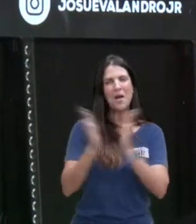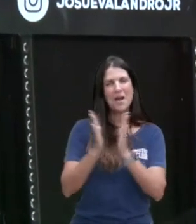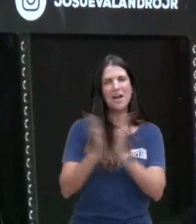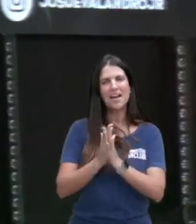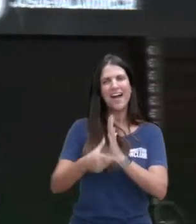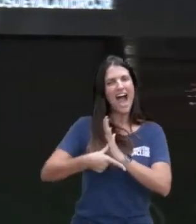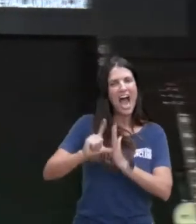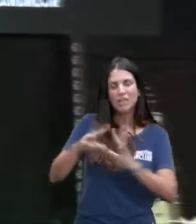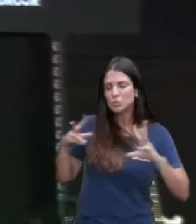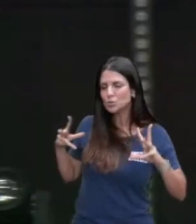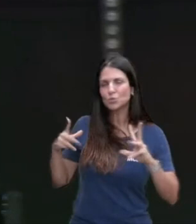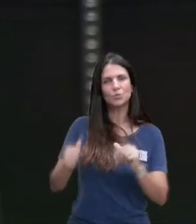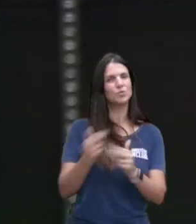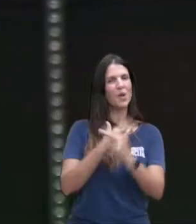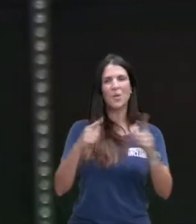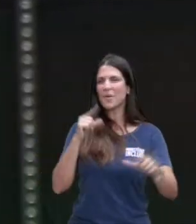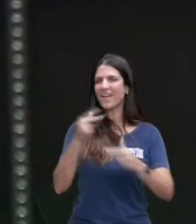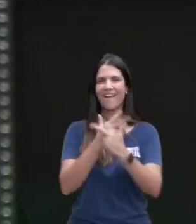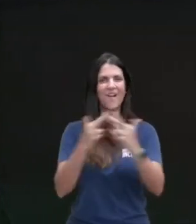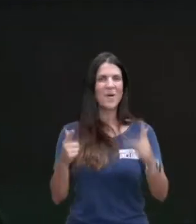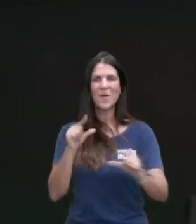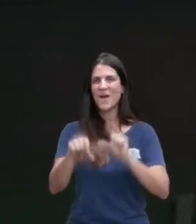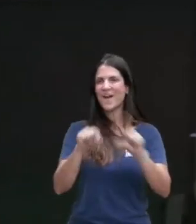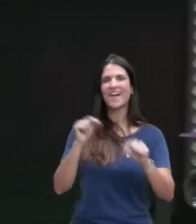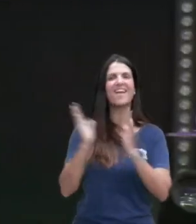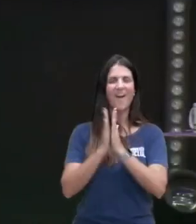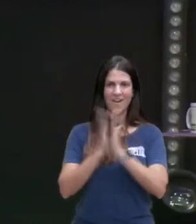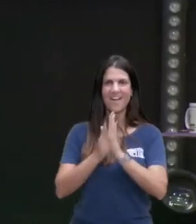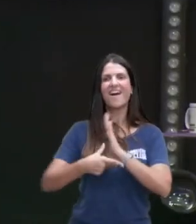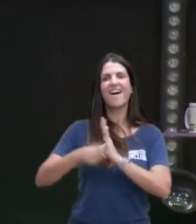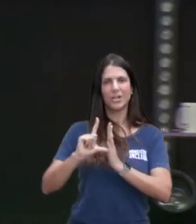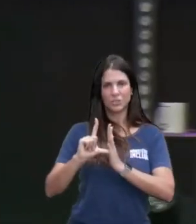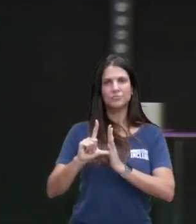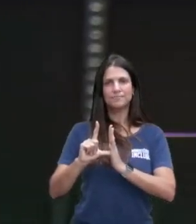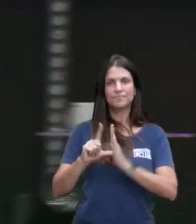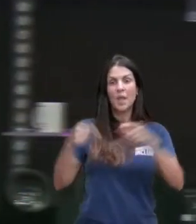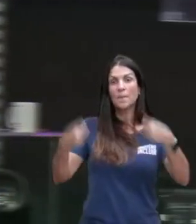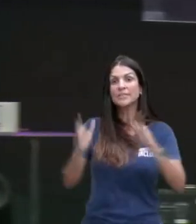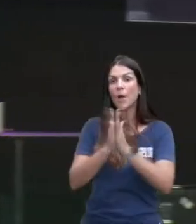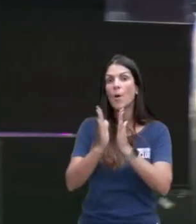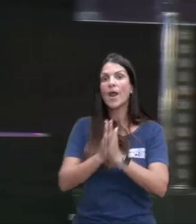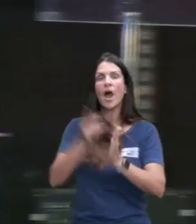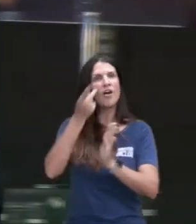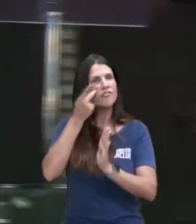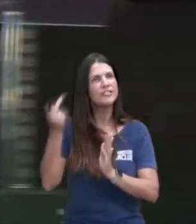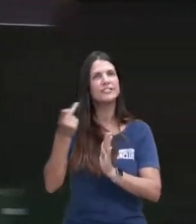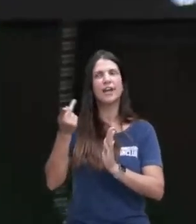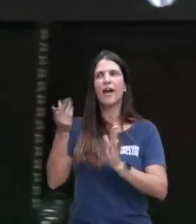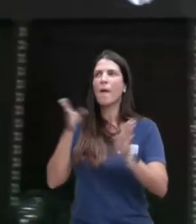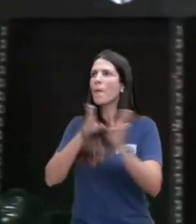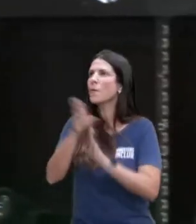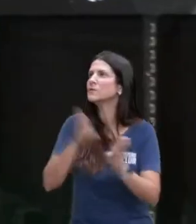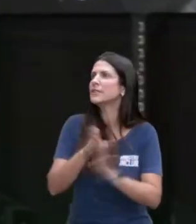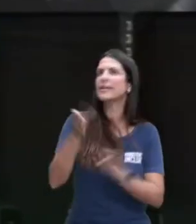ministério no hora para abrir uma célula no hora para ajudar no ministério da igreja no hora para visitar alguém no hora para dar um conselho